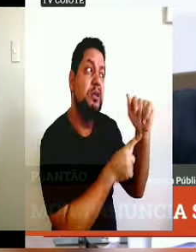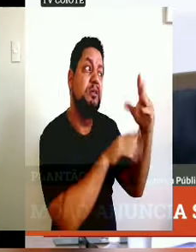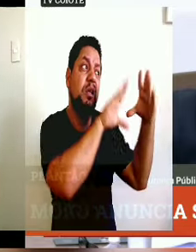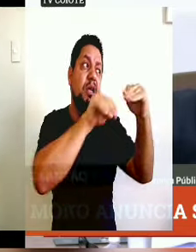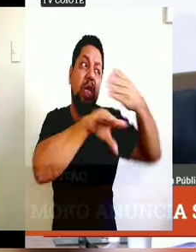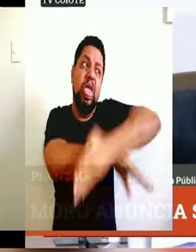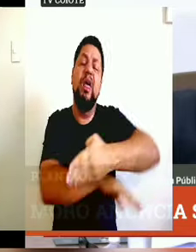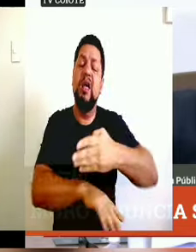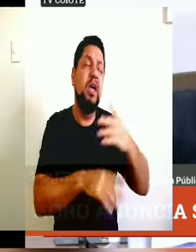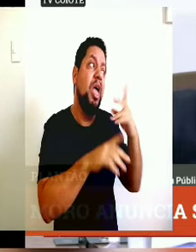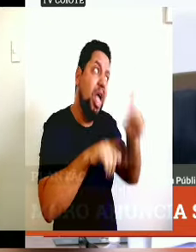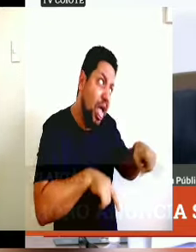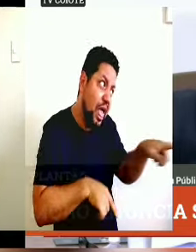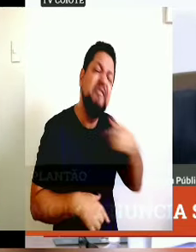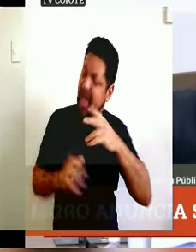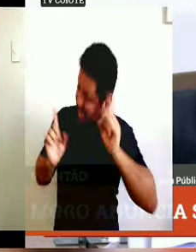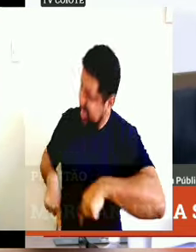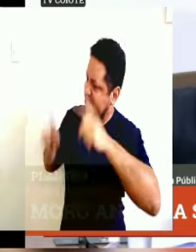seria mesmo,